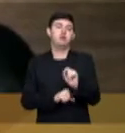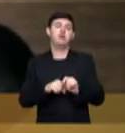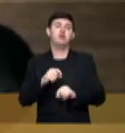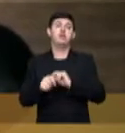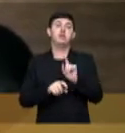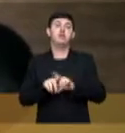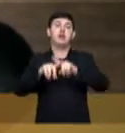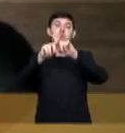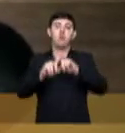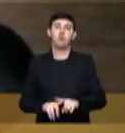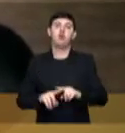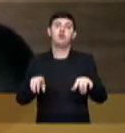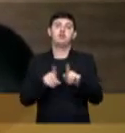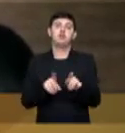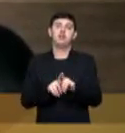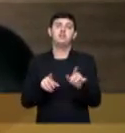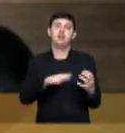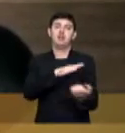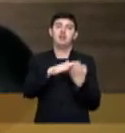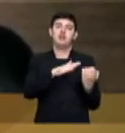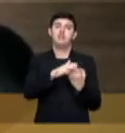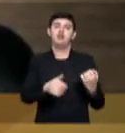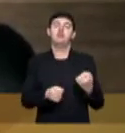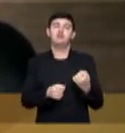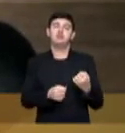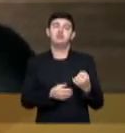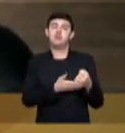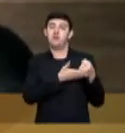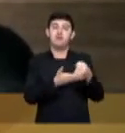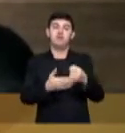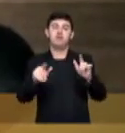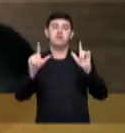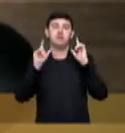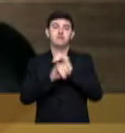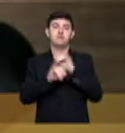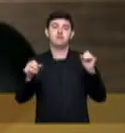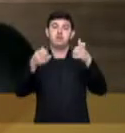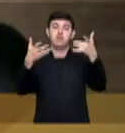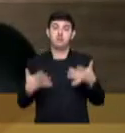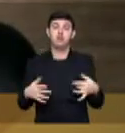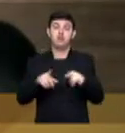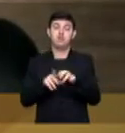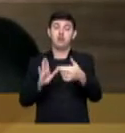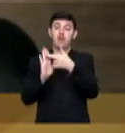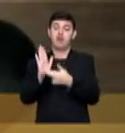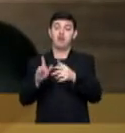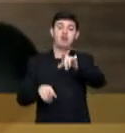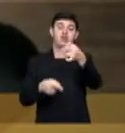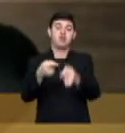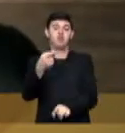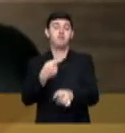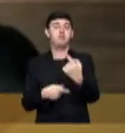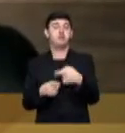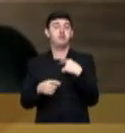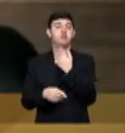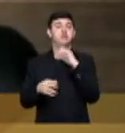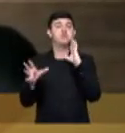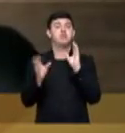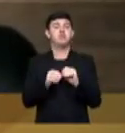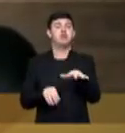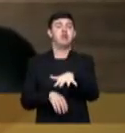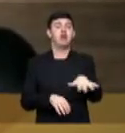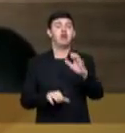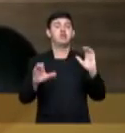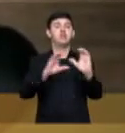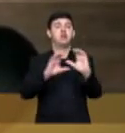livre concorrência. Defende, por fim, que a norma também é desproporcional, eis que o mercado da